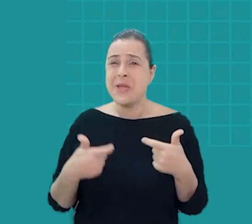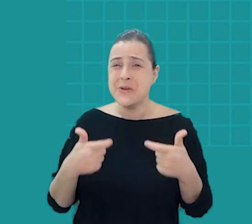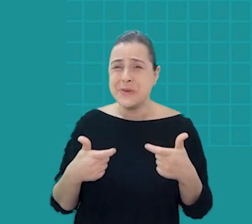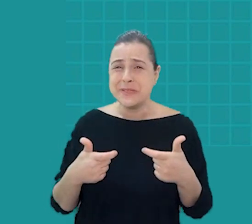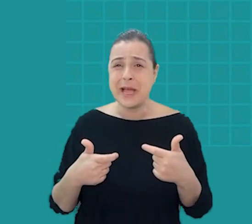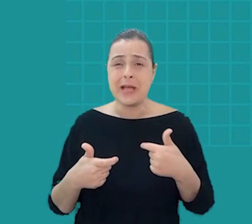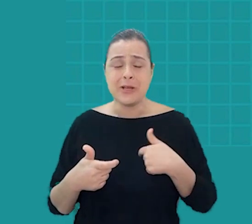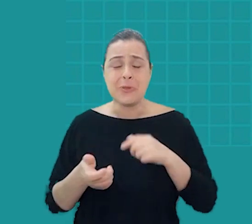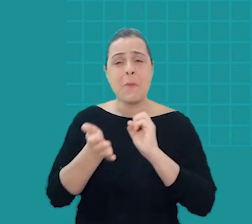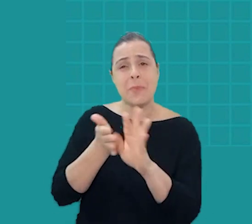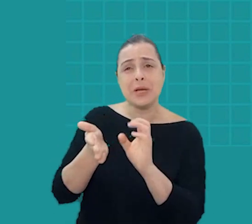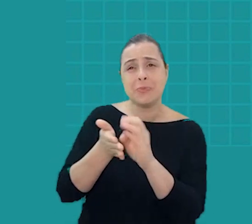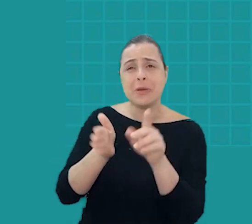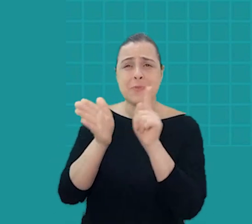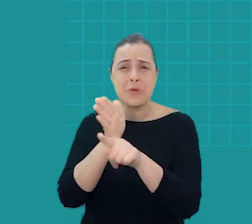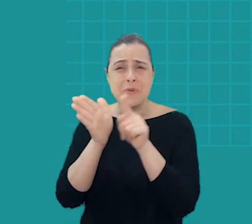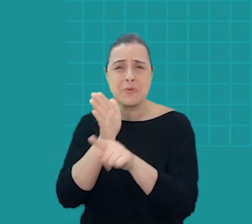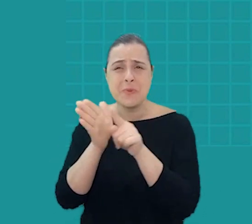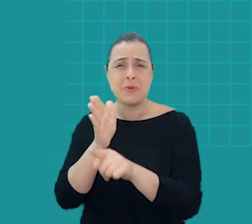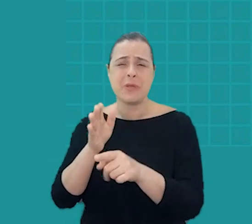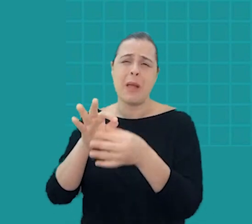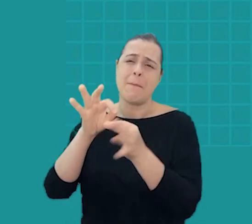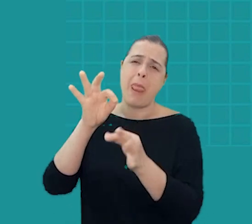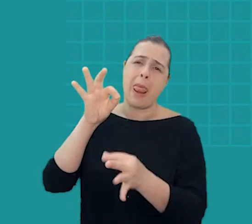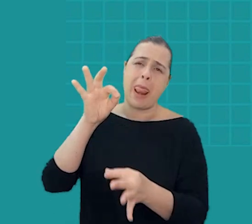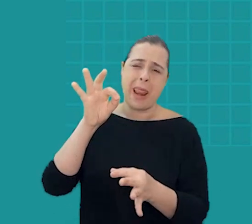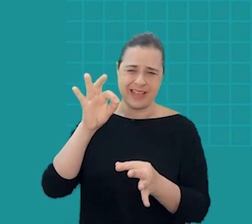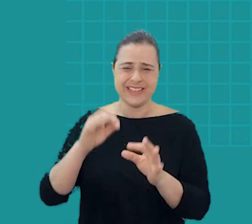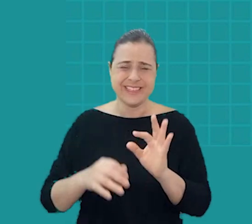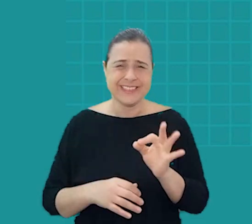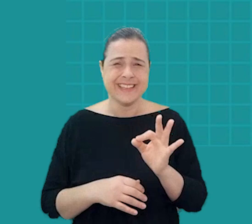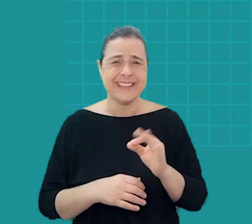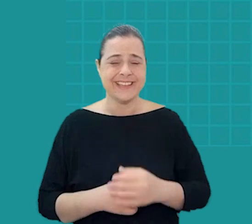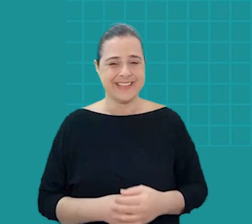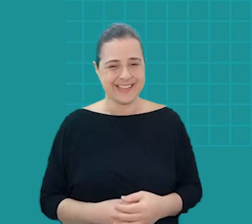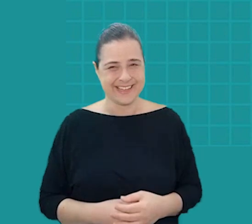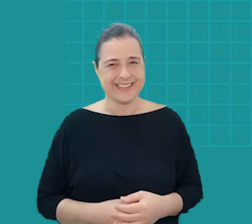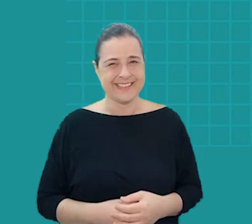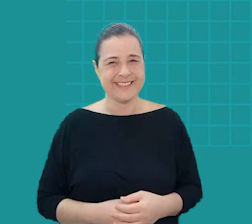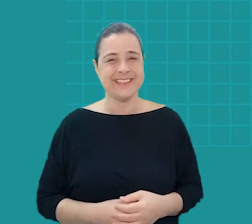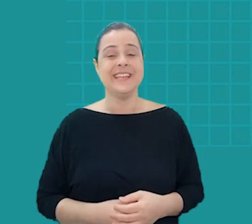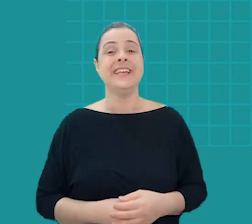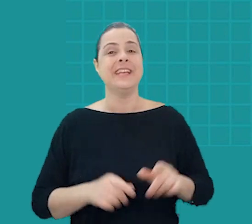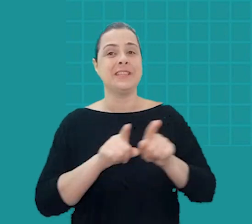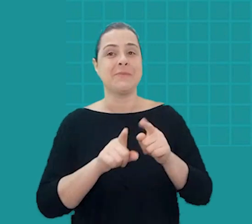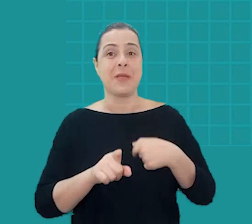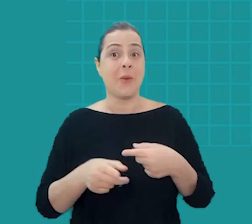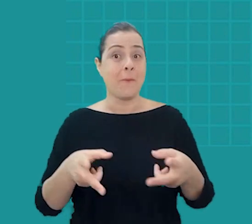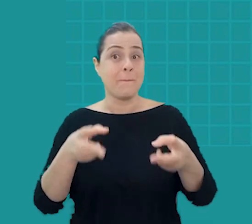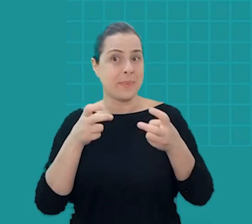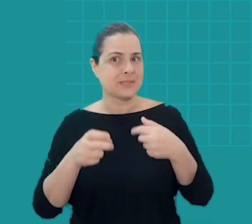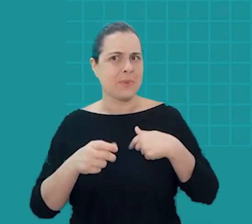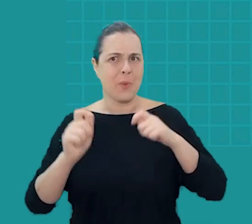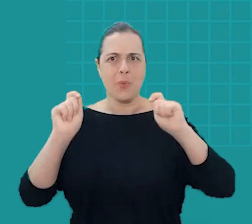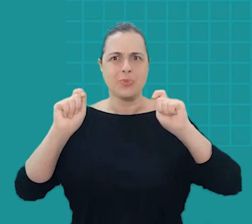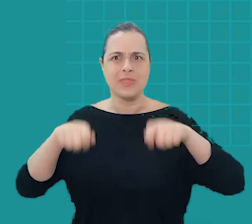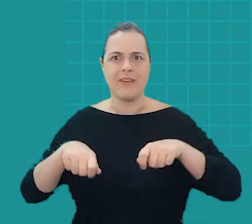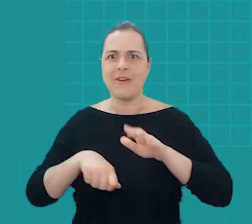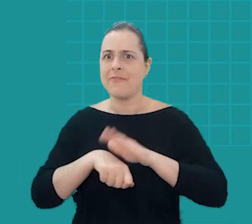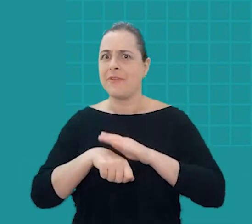com isso. Então, essa foi uma ficha super importante que caiu. Então, deixei de ser tímido